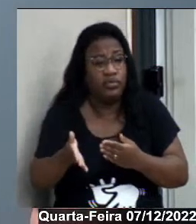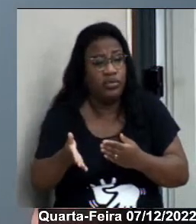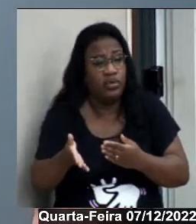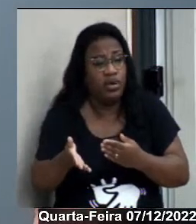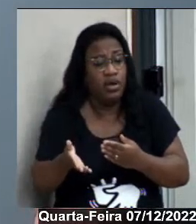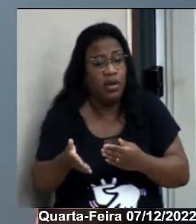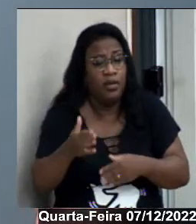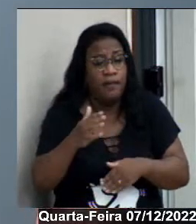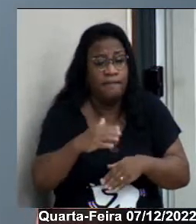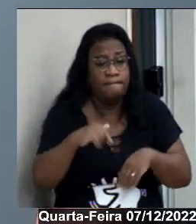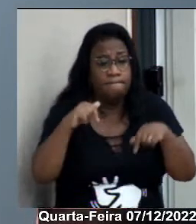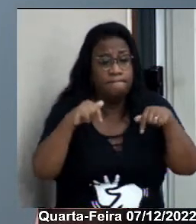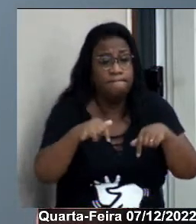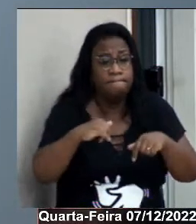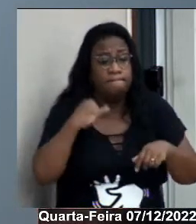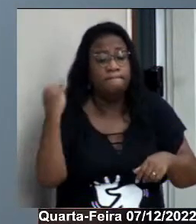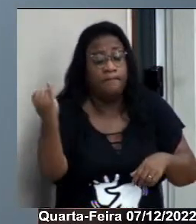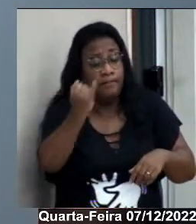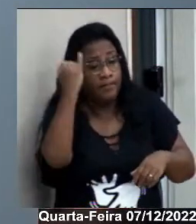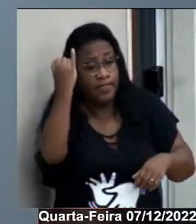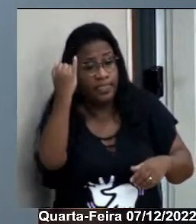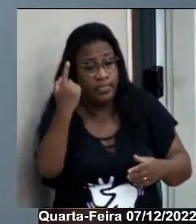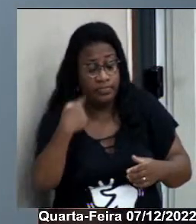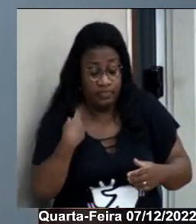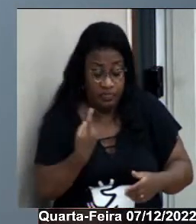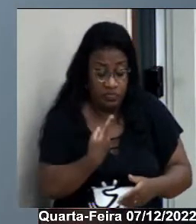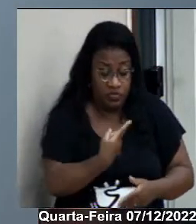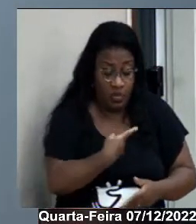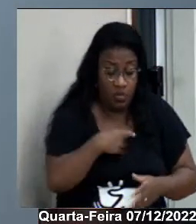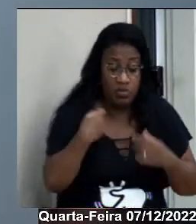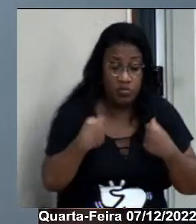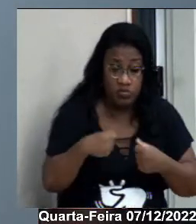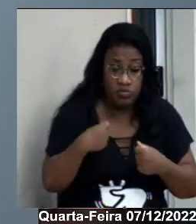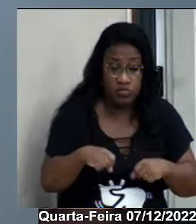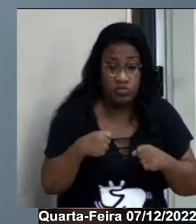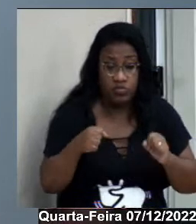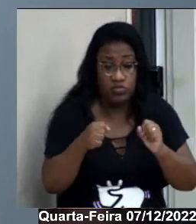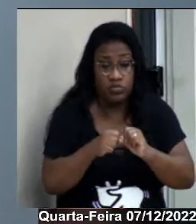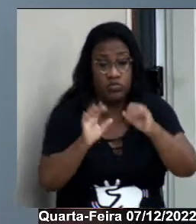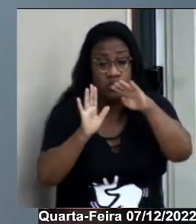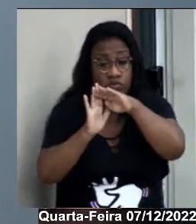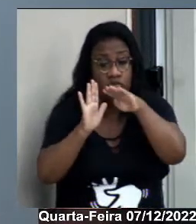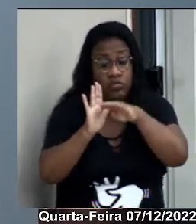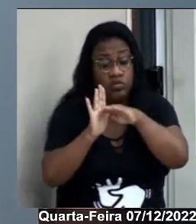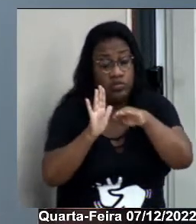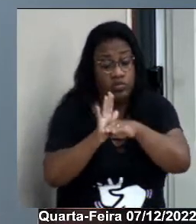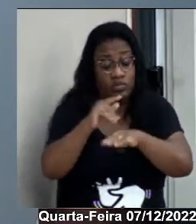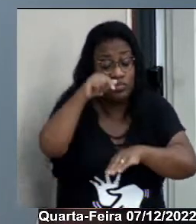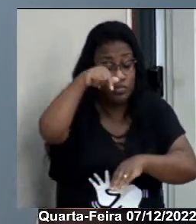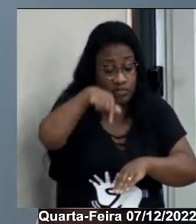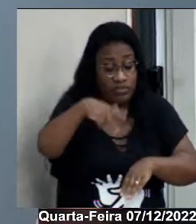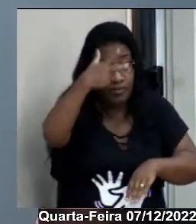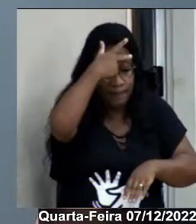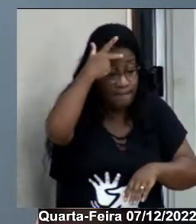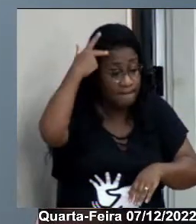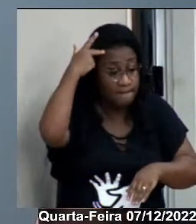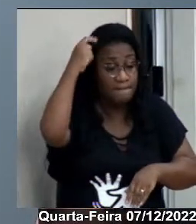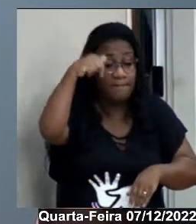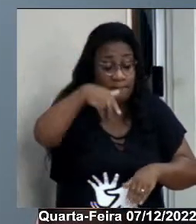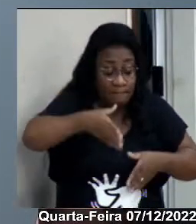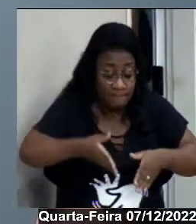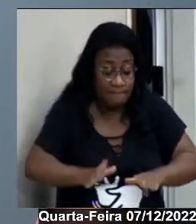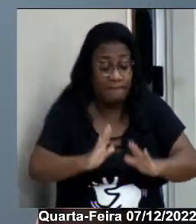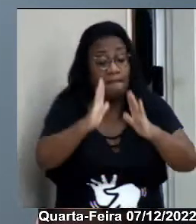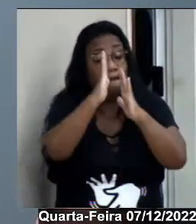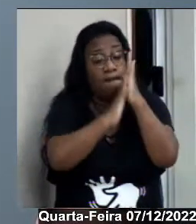pararam. Então, assim nasceu o Arueira Futsal, em 2019. Um projeto feito por pessoas dessa região, em Embu